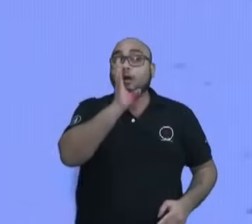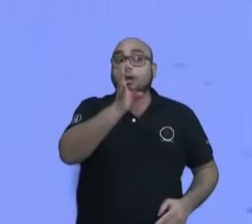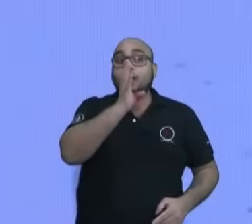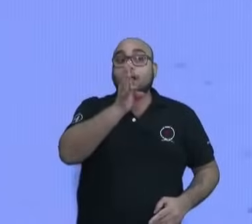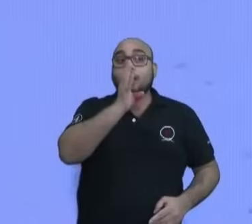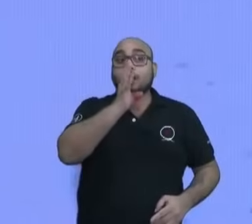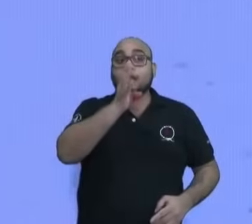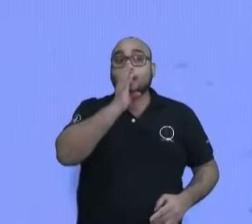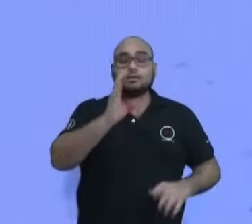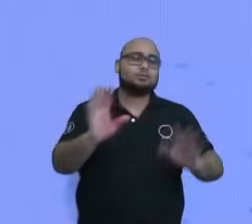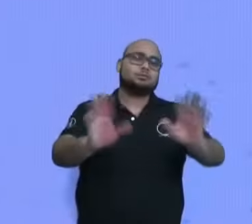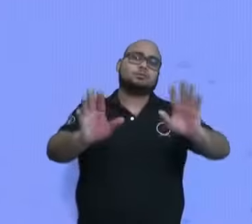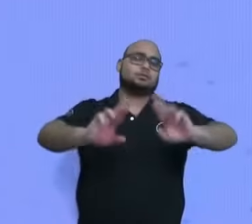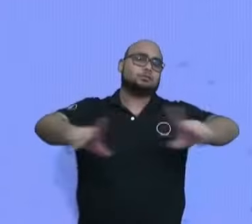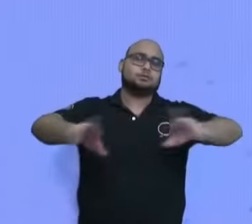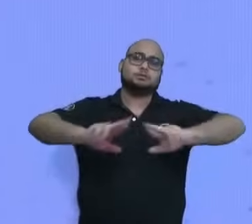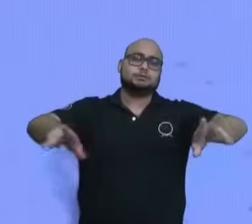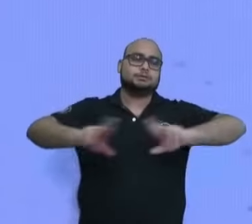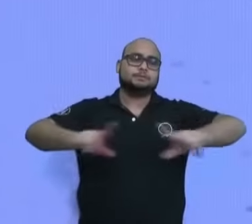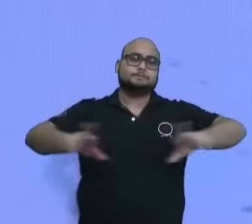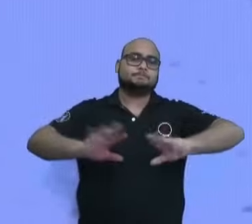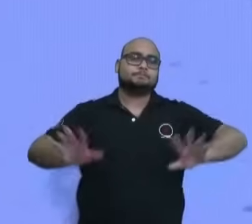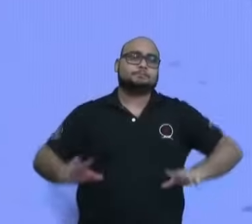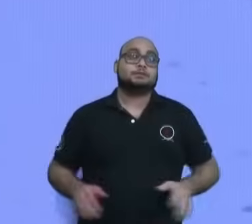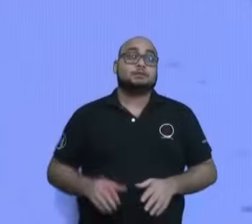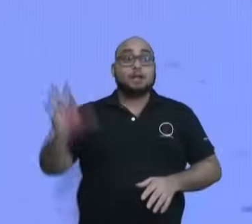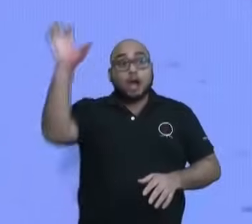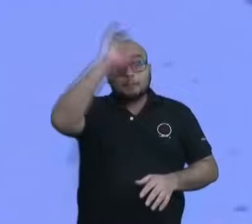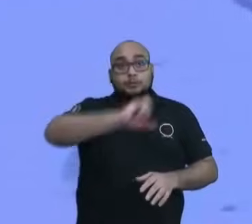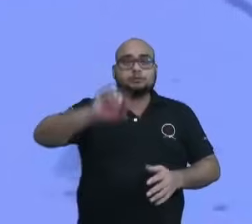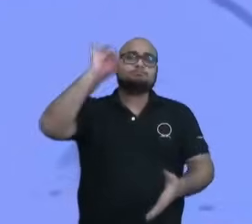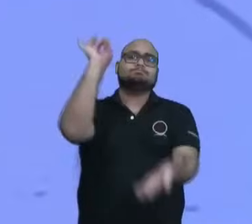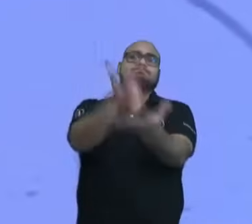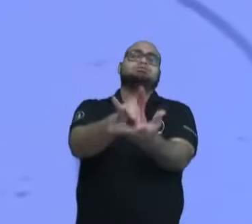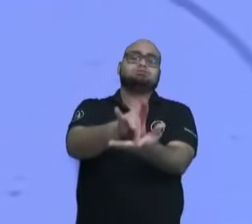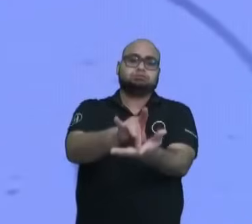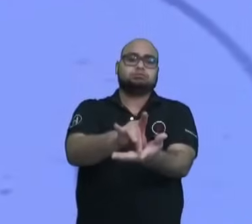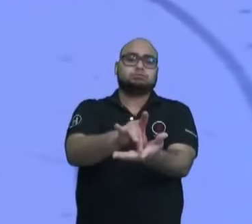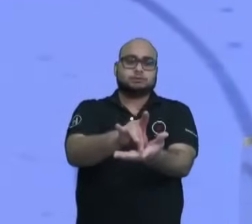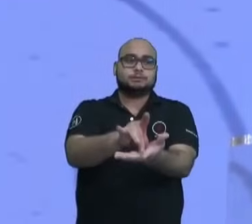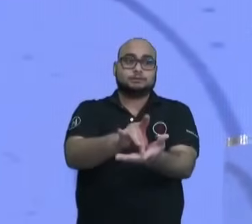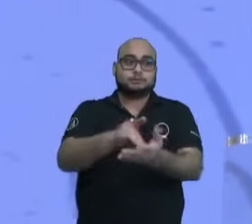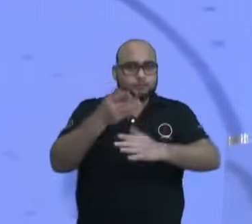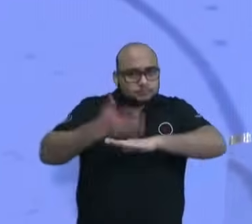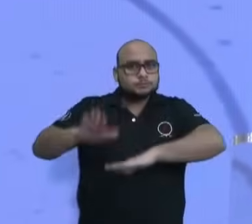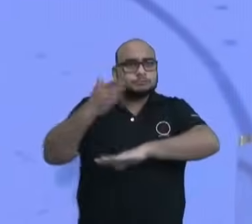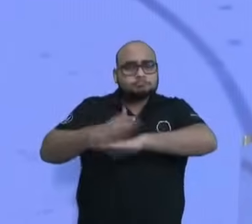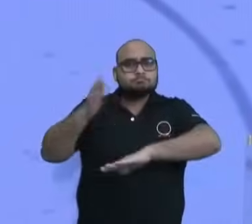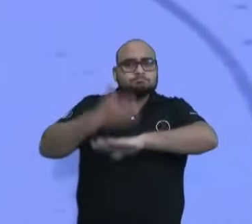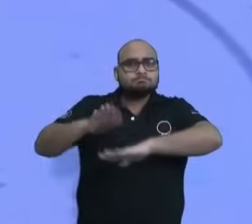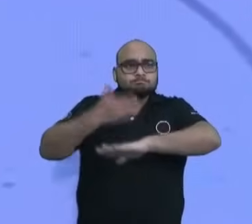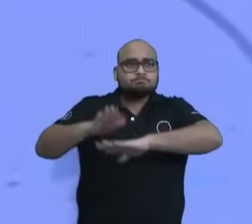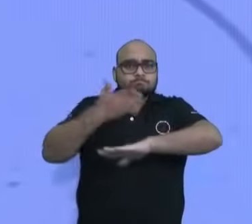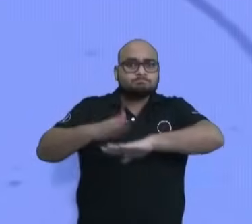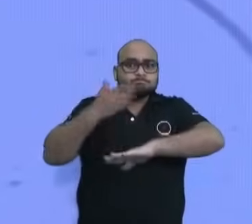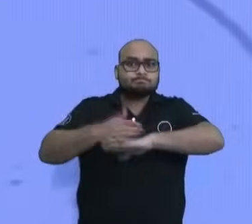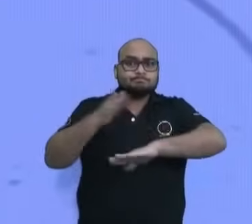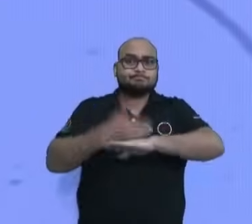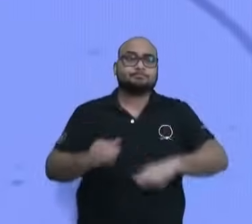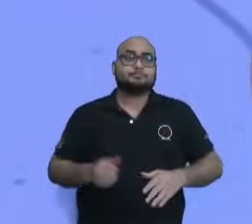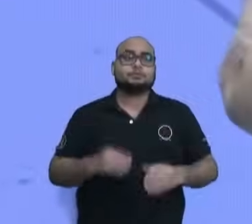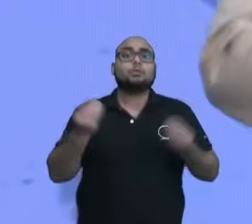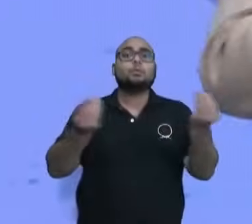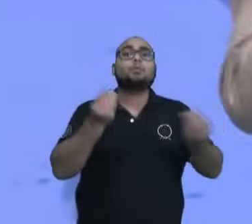não tem mocotó hum feijão com arroz tem angu h para você ser